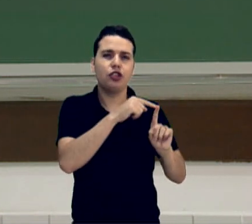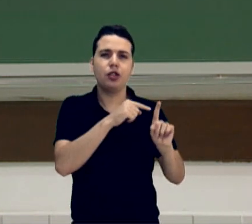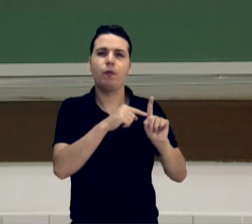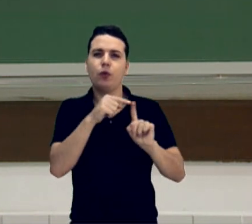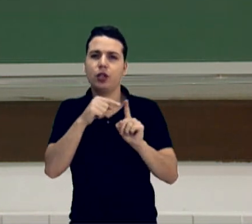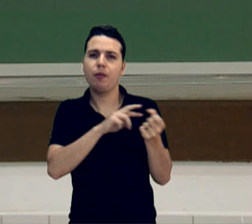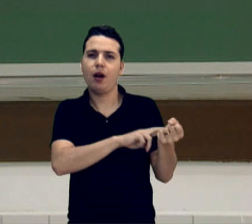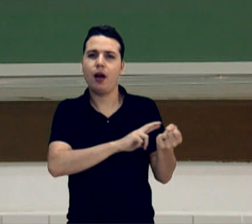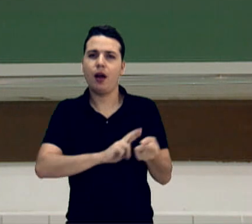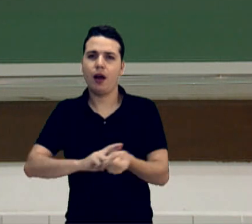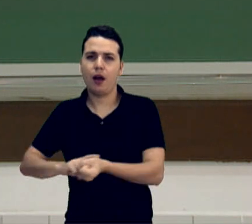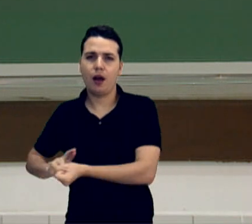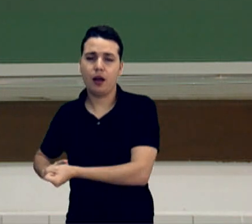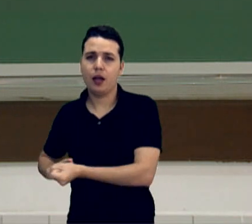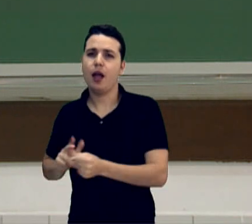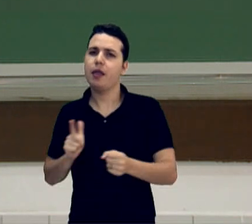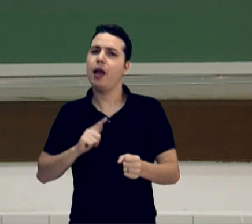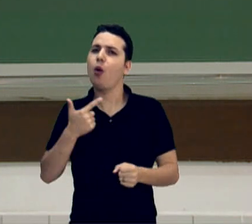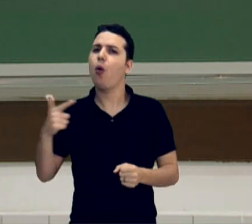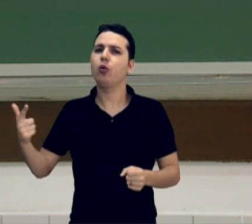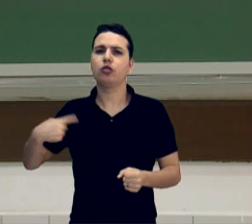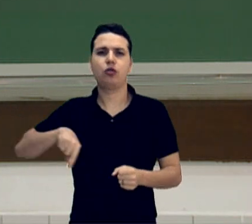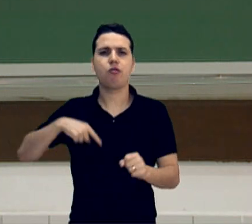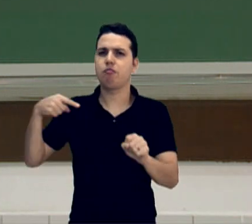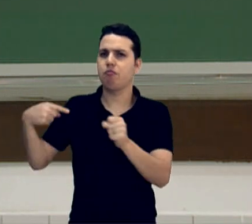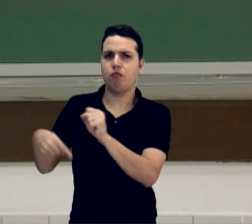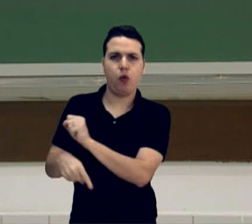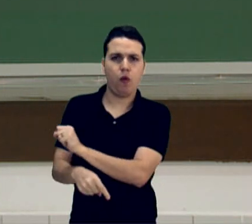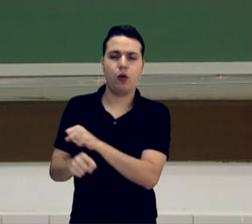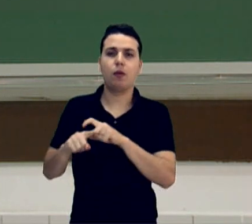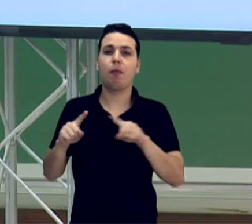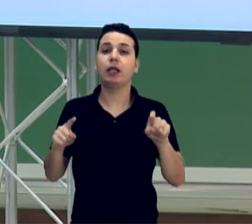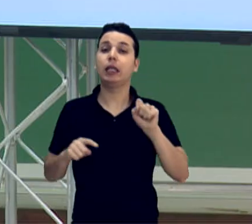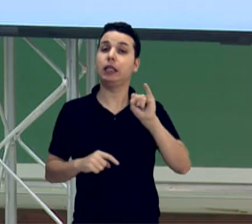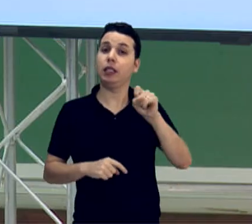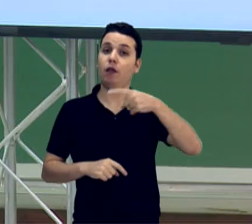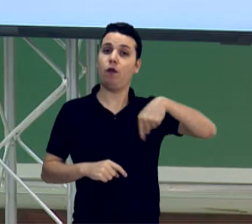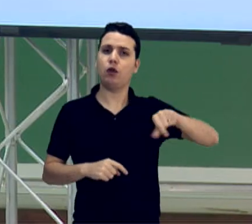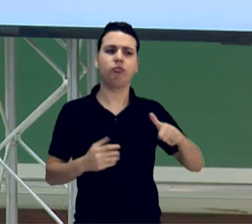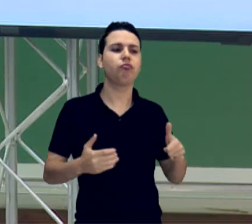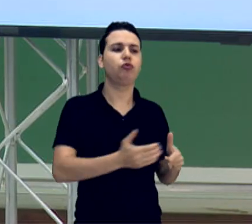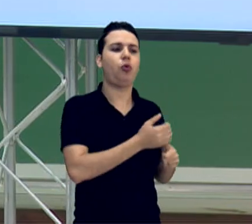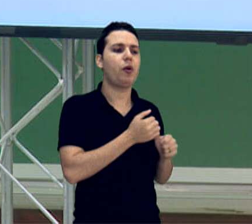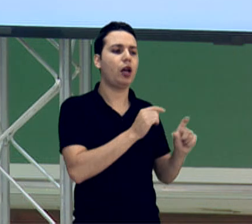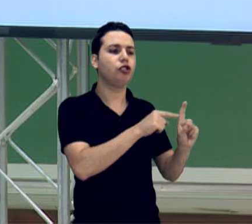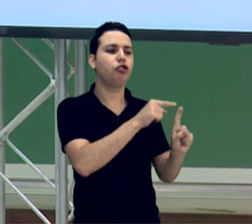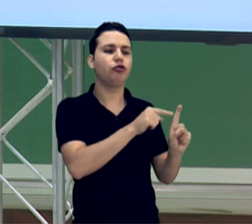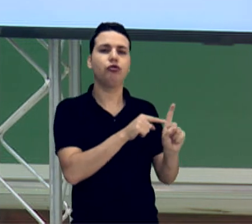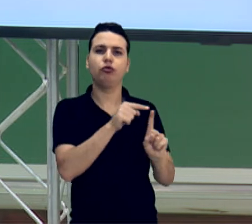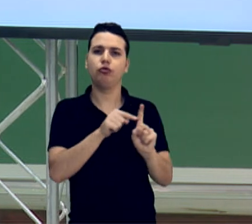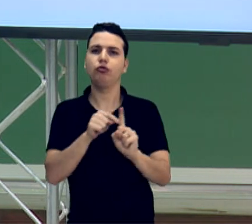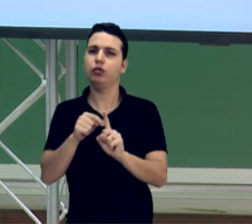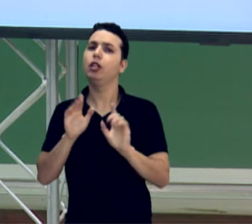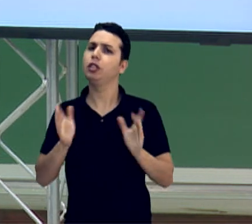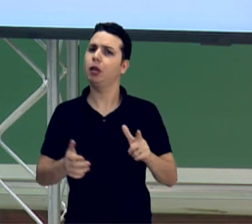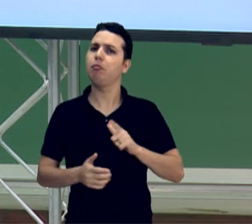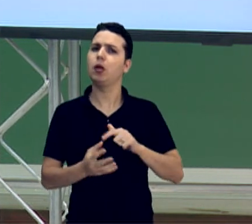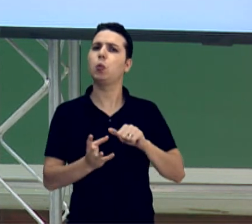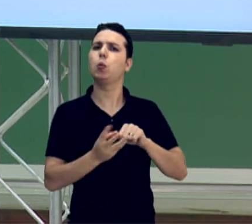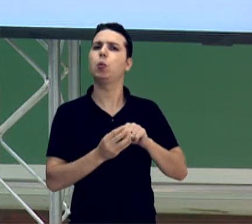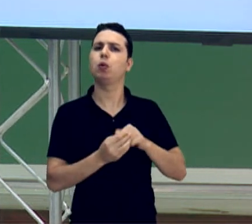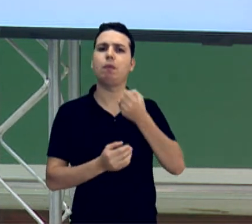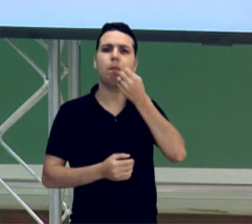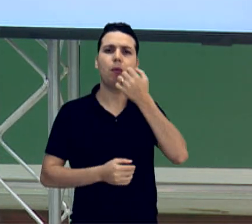não aprofundou, mas se vocês dominarem esses ritmos, vocês já têm um bom conhecimento